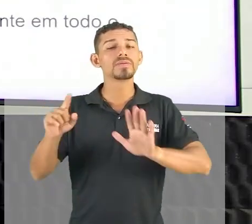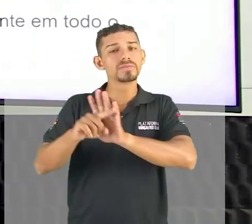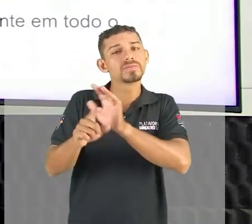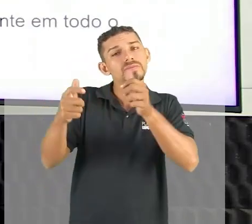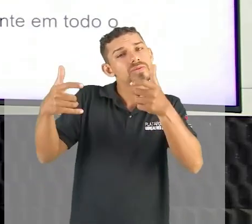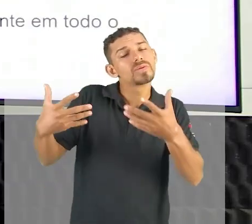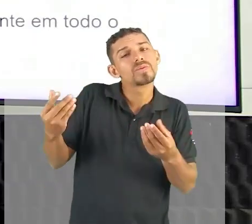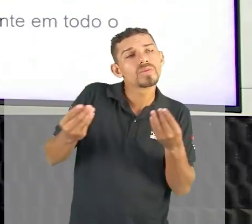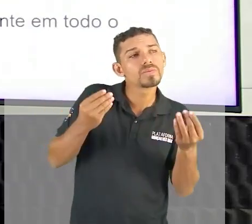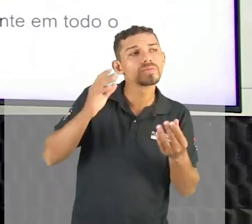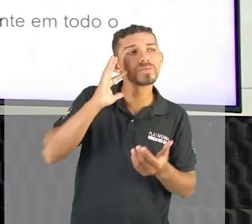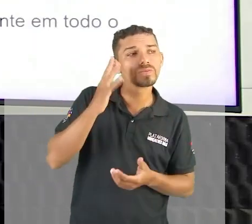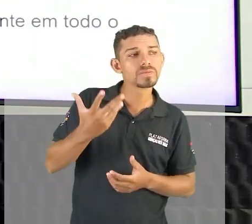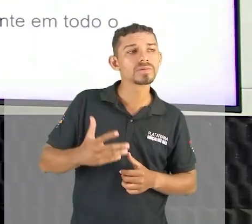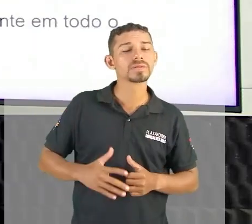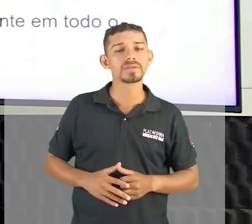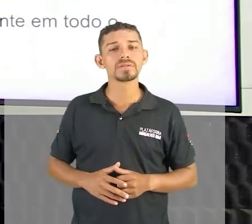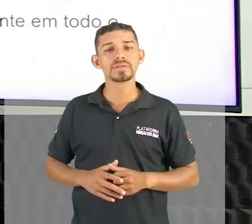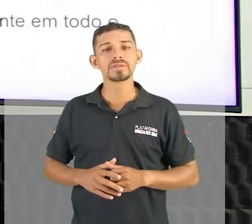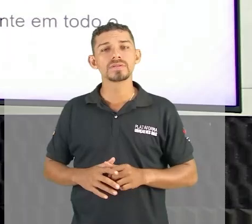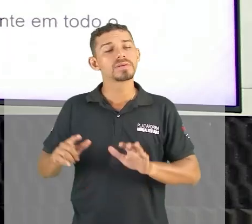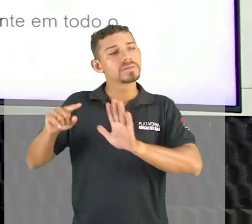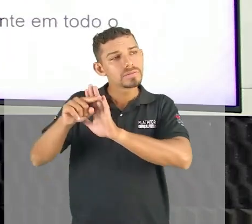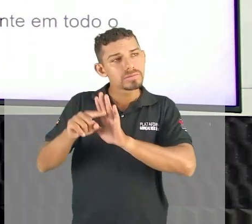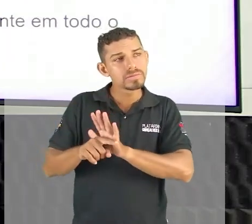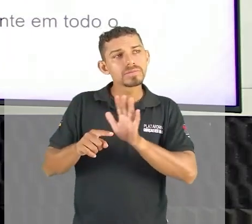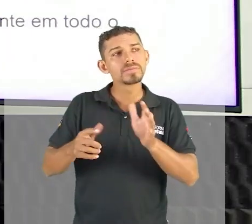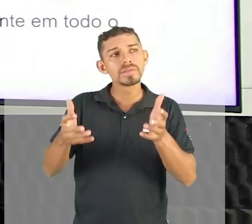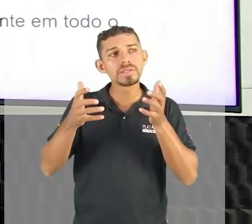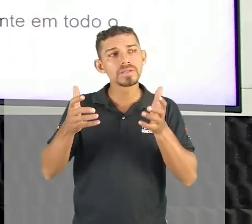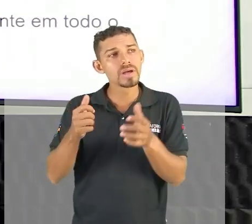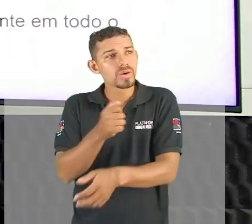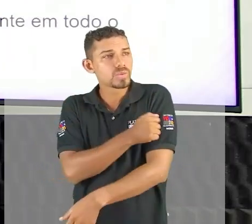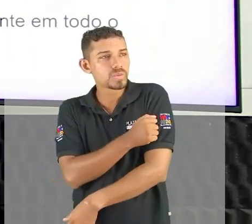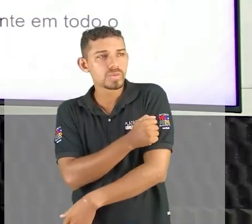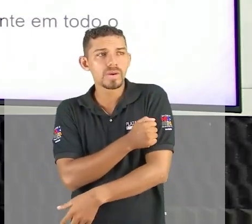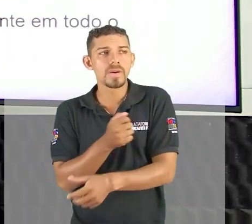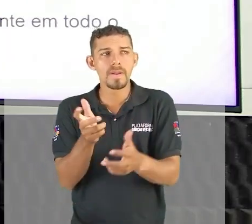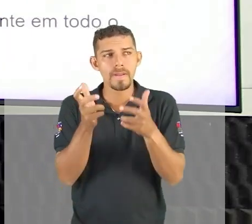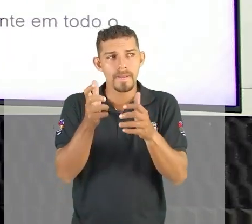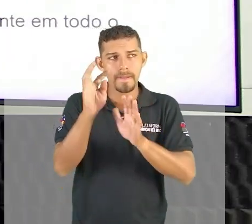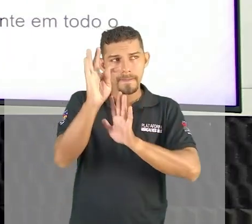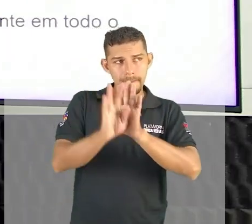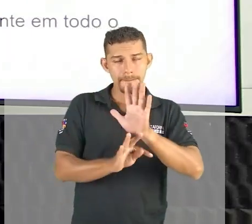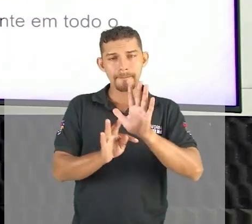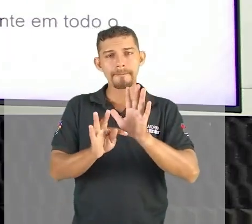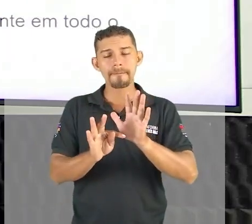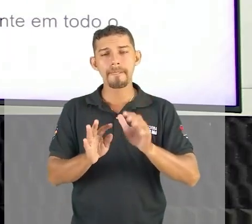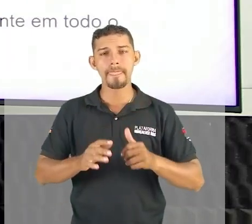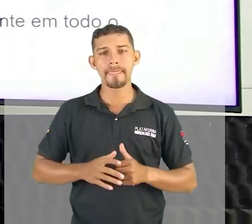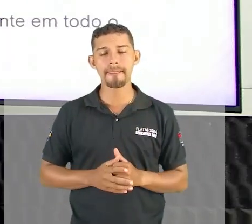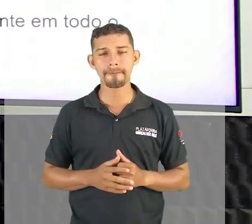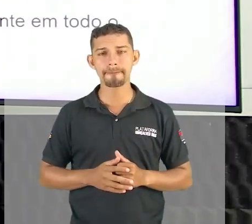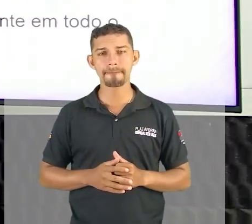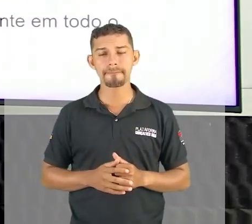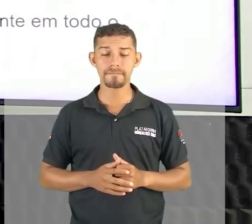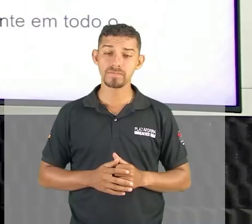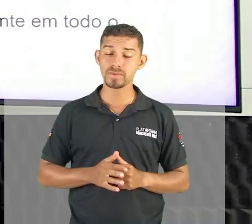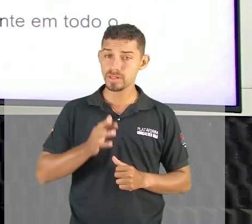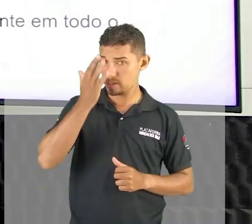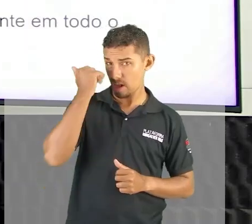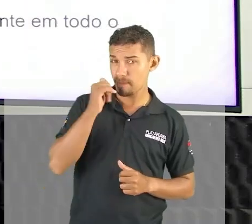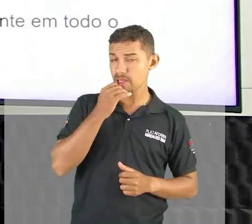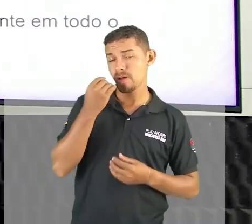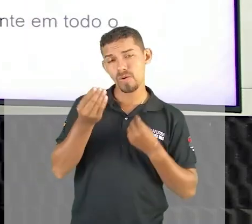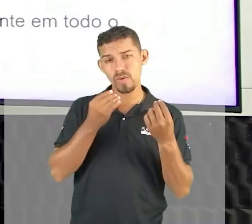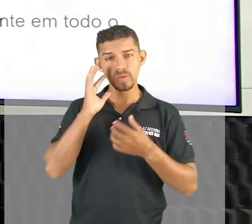formato a forma como eh essa questão quer que o aluno eh interprete o texto para poder eh saber adequadamente